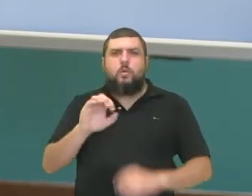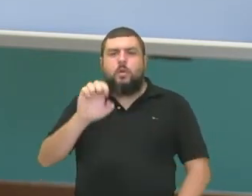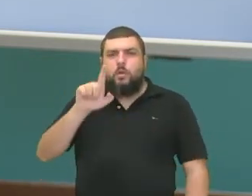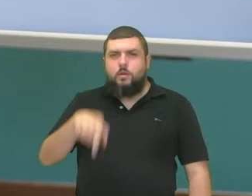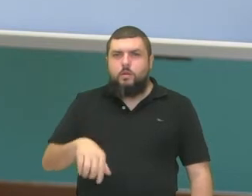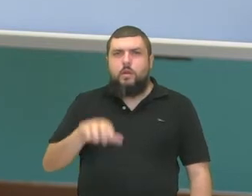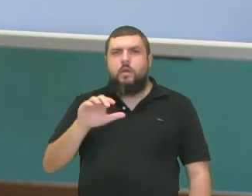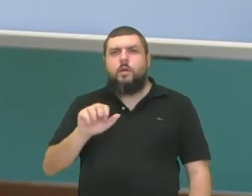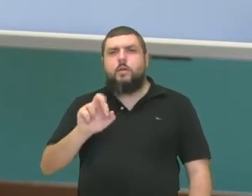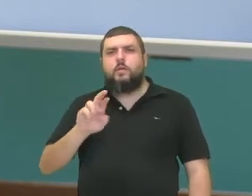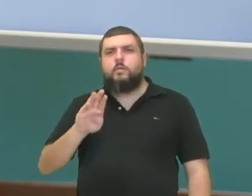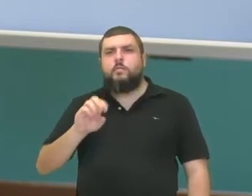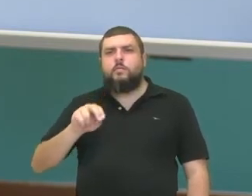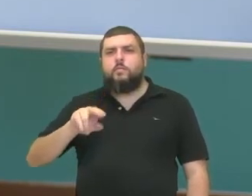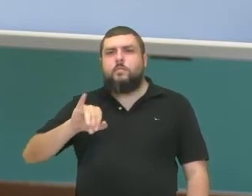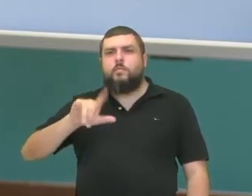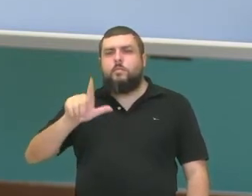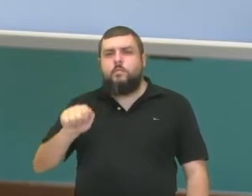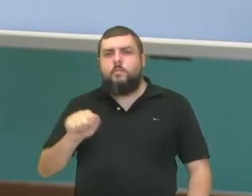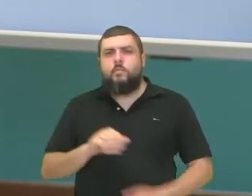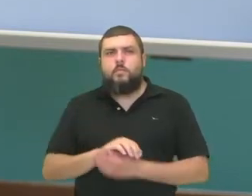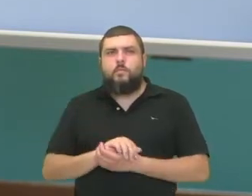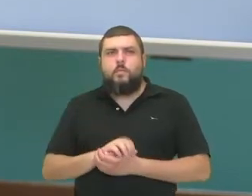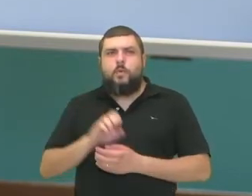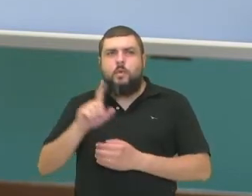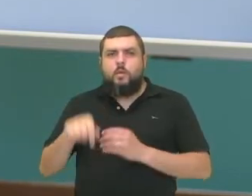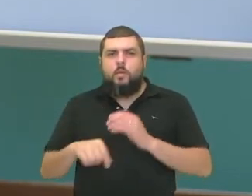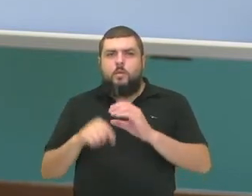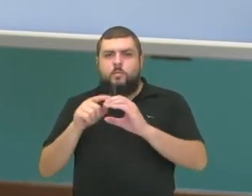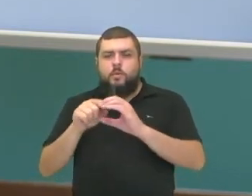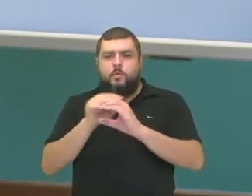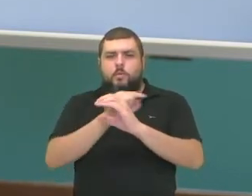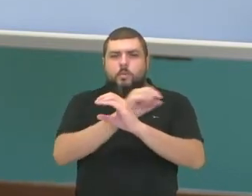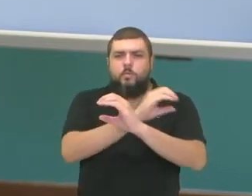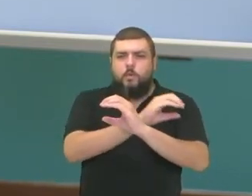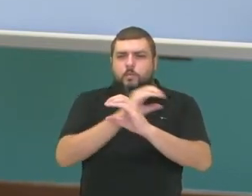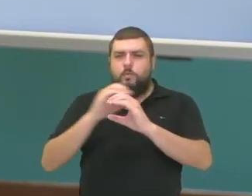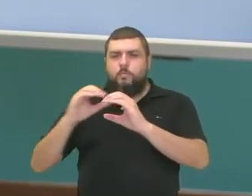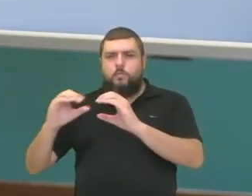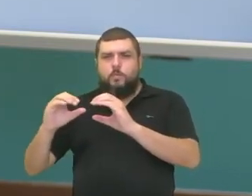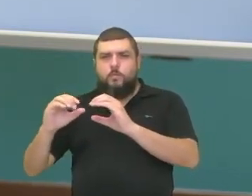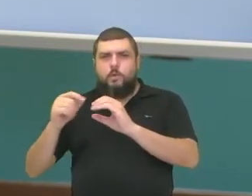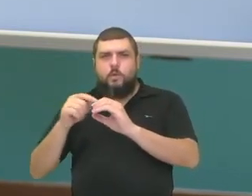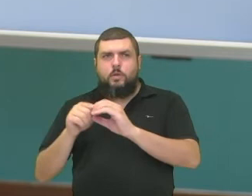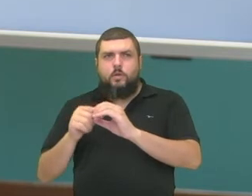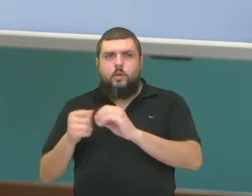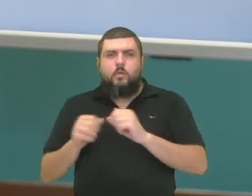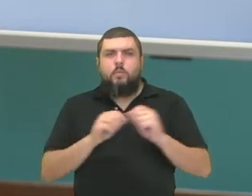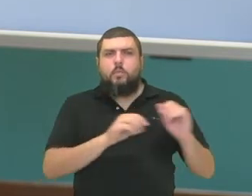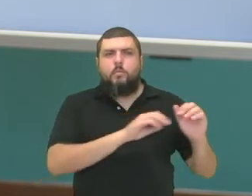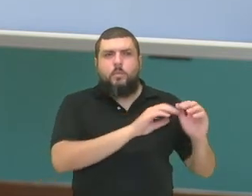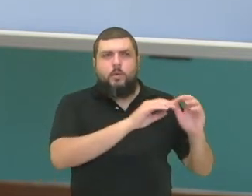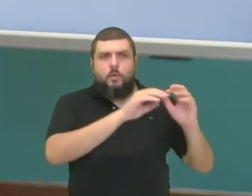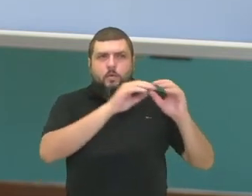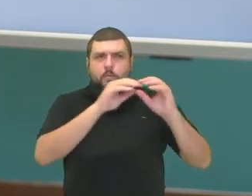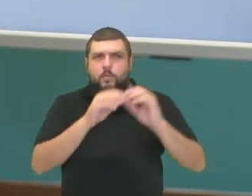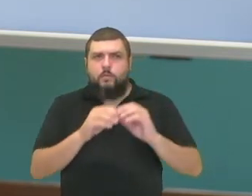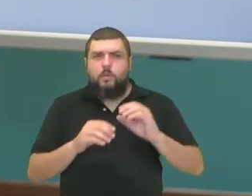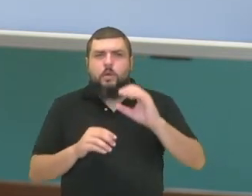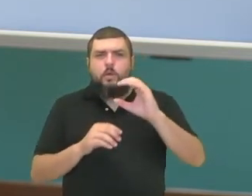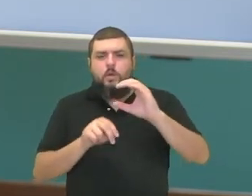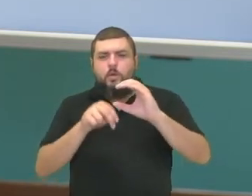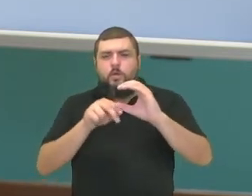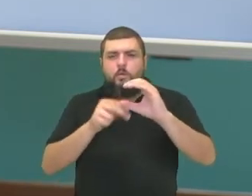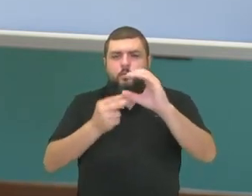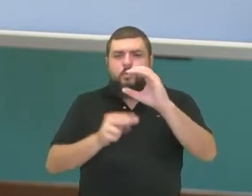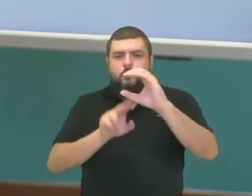carbonila. Aqui nós temos a carbonila entre 2 carbonos e aqui nós temos a carbonila no final da cadeia carbônica.